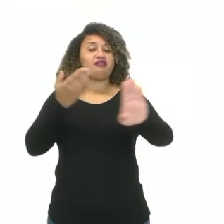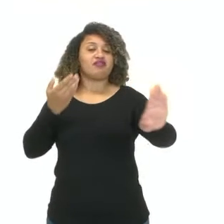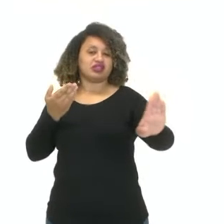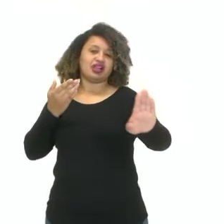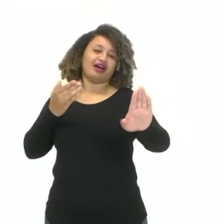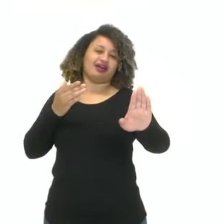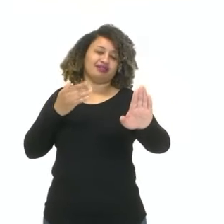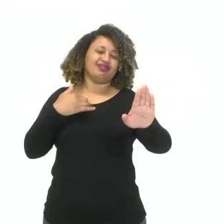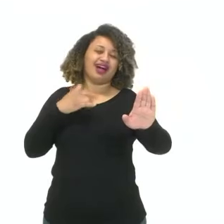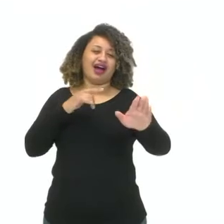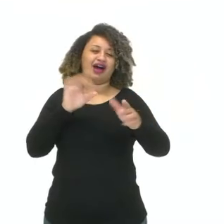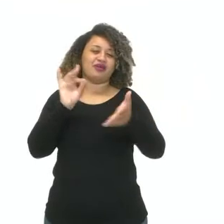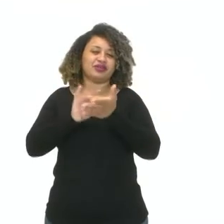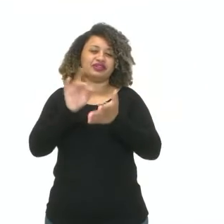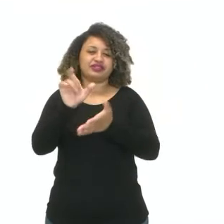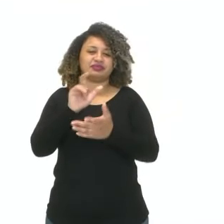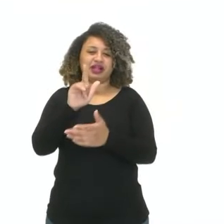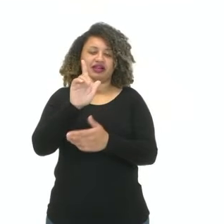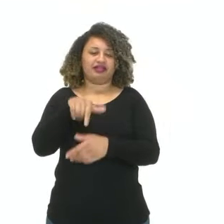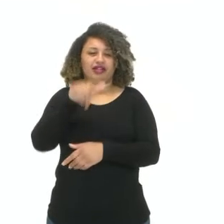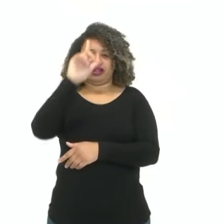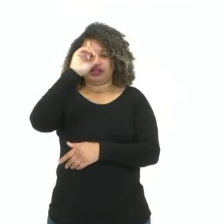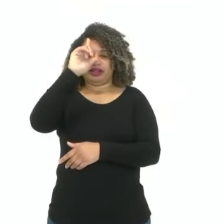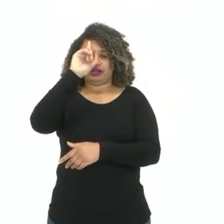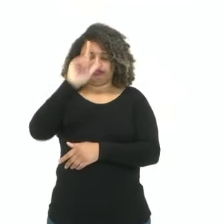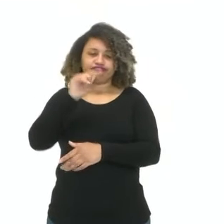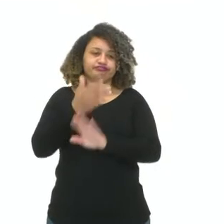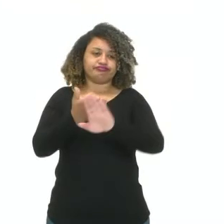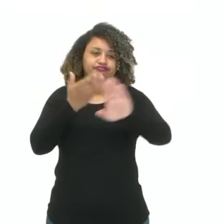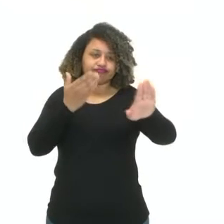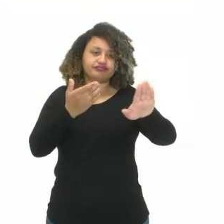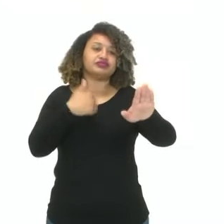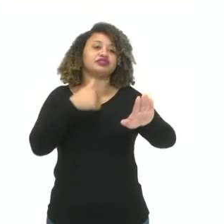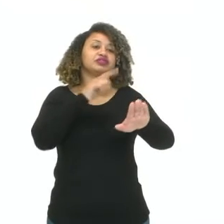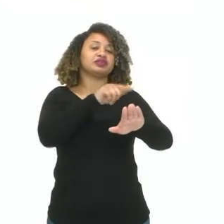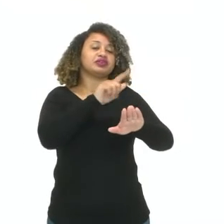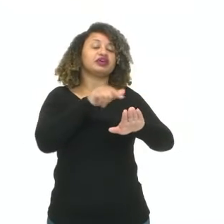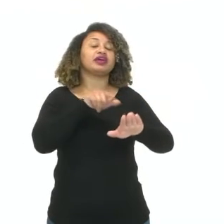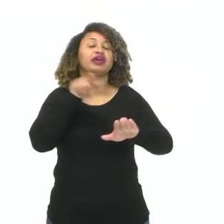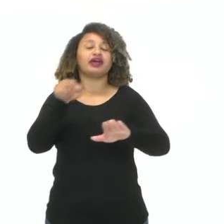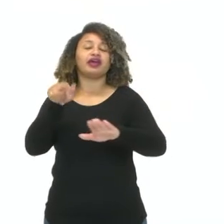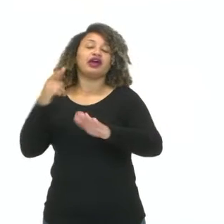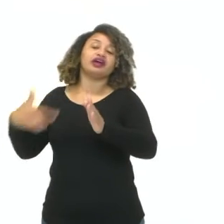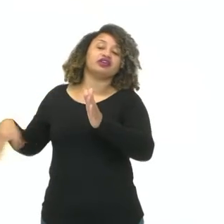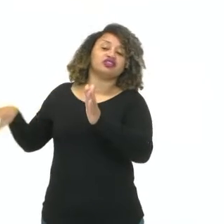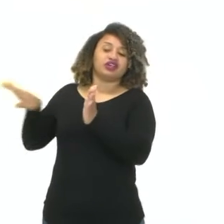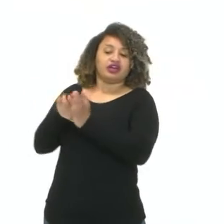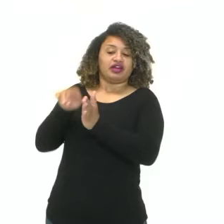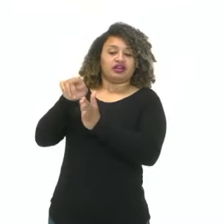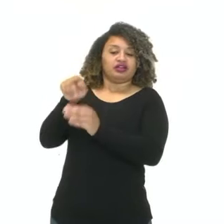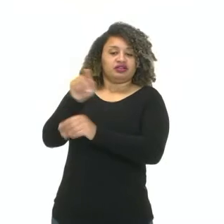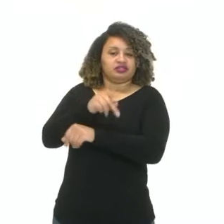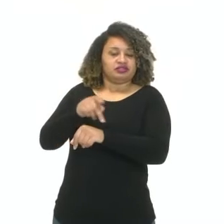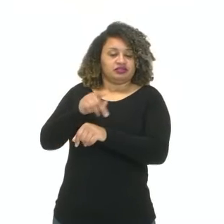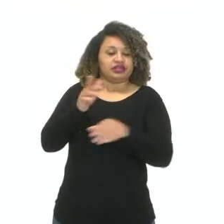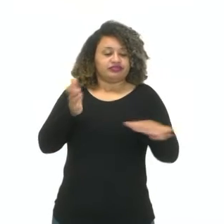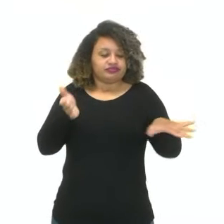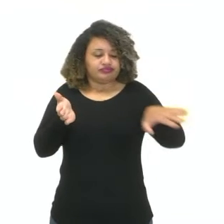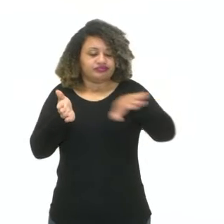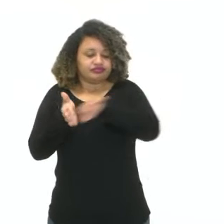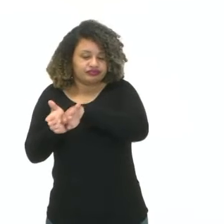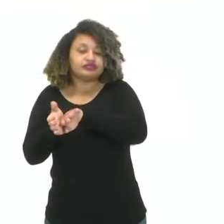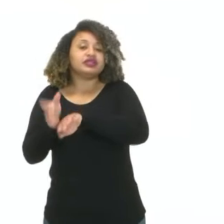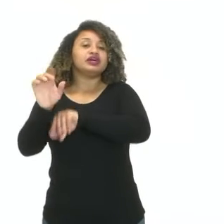se afastar. A imigração é um movimento de chegada de pessoas em um país estrangeiro, e esses